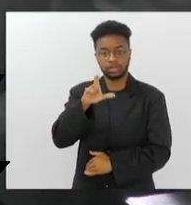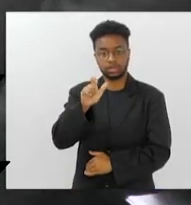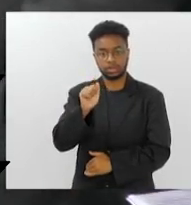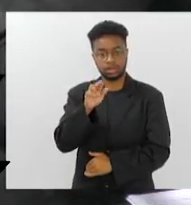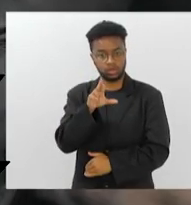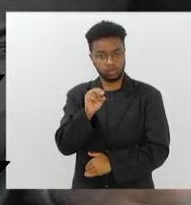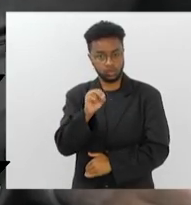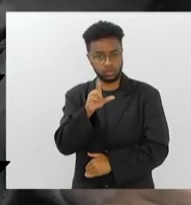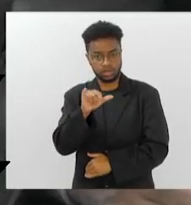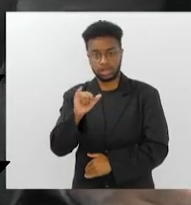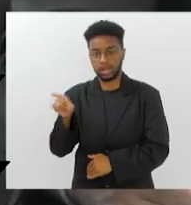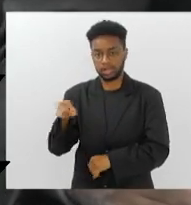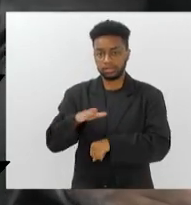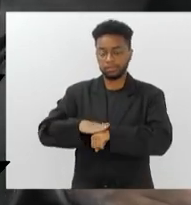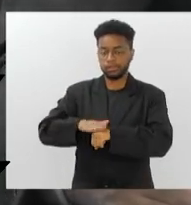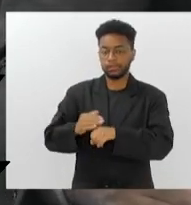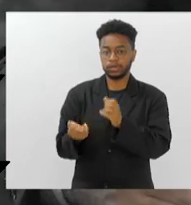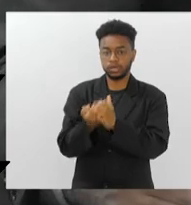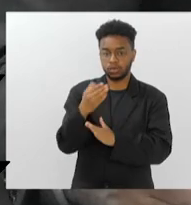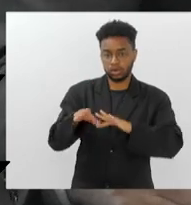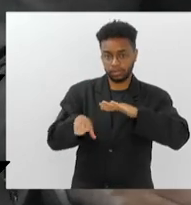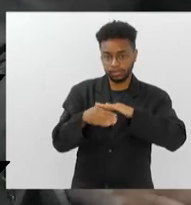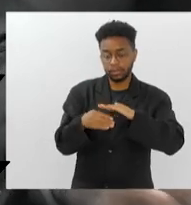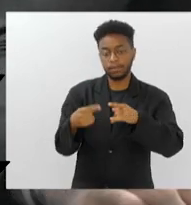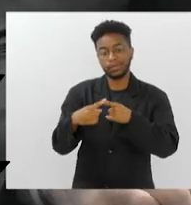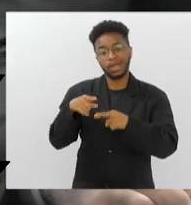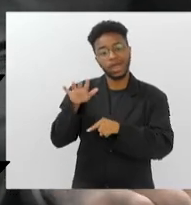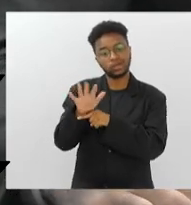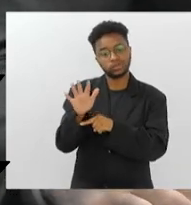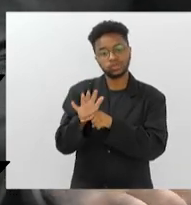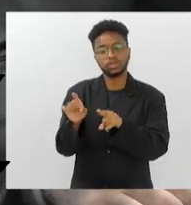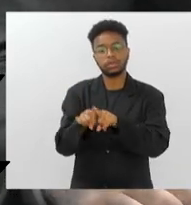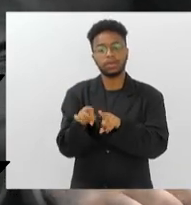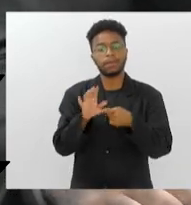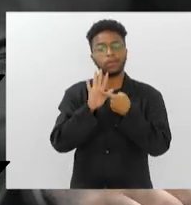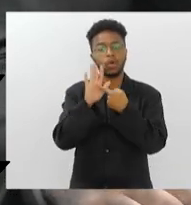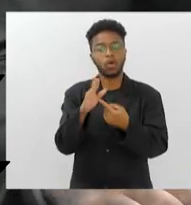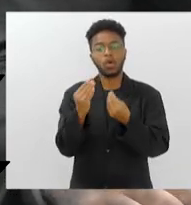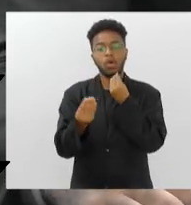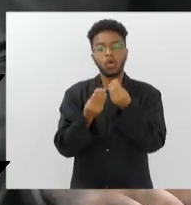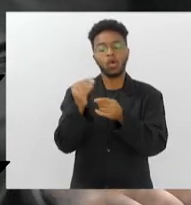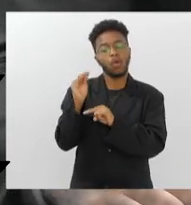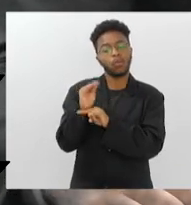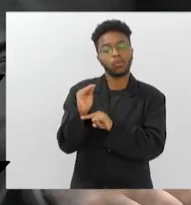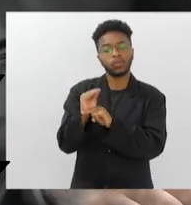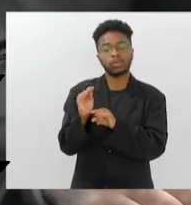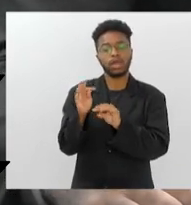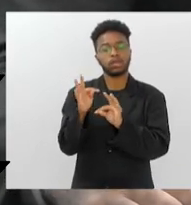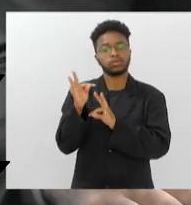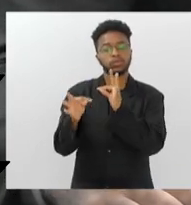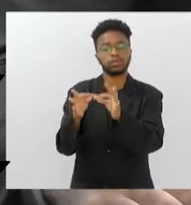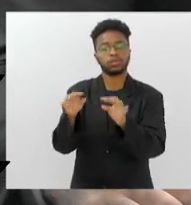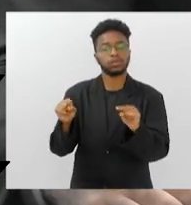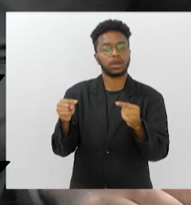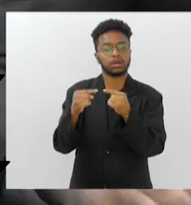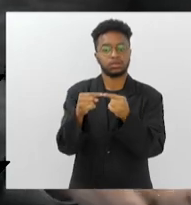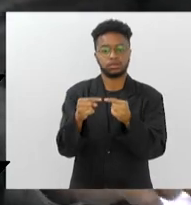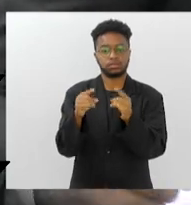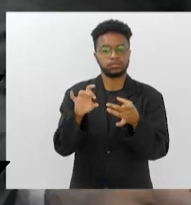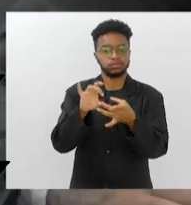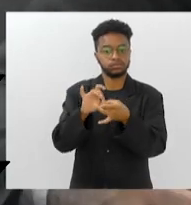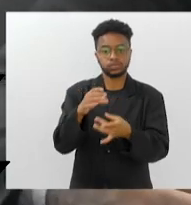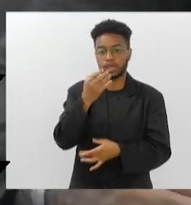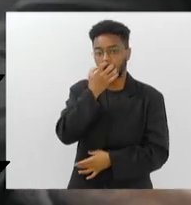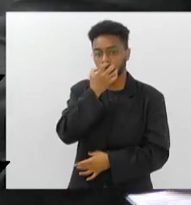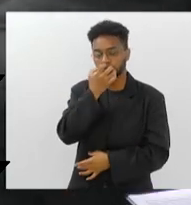que fez as emendas ele ajuda e especifica ainda mais o cuidado para esse tipo de tratamento eh com os cães que